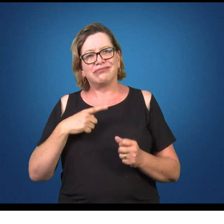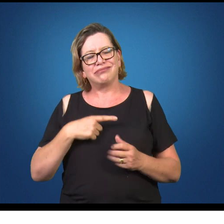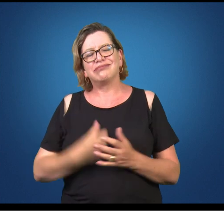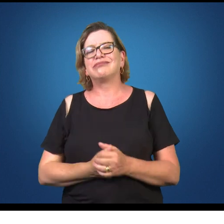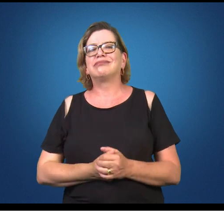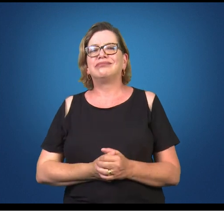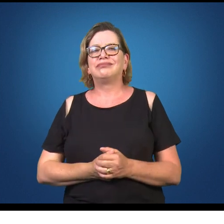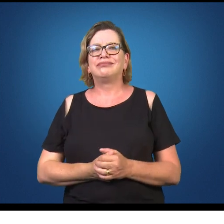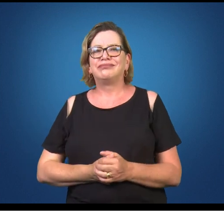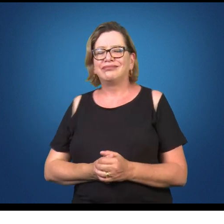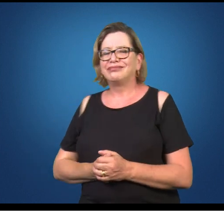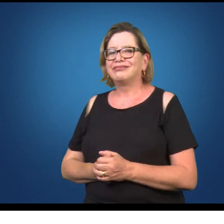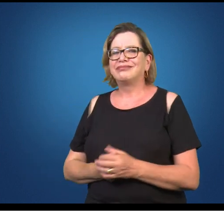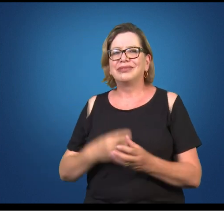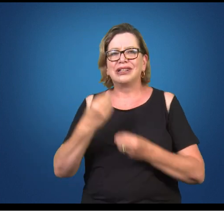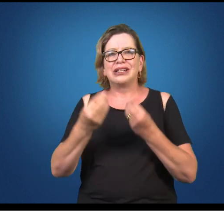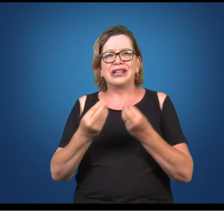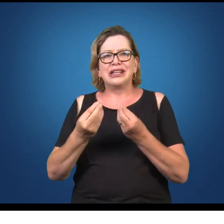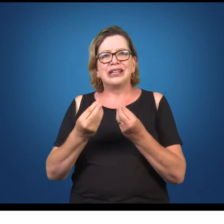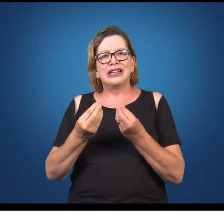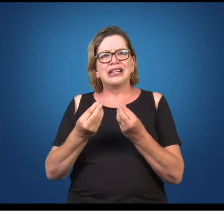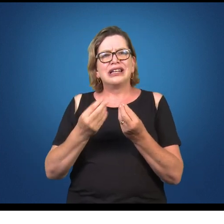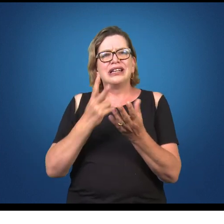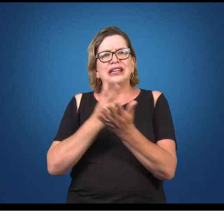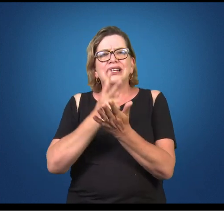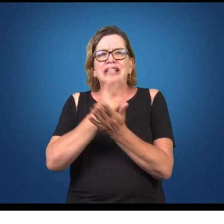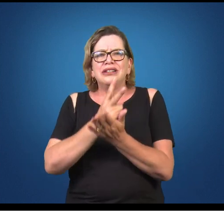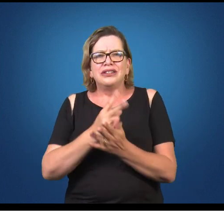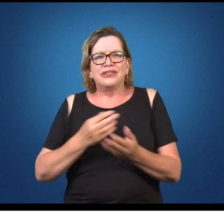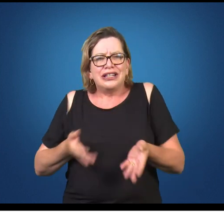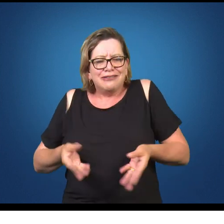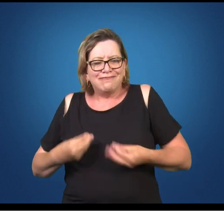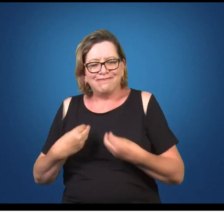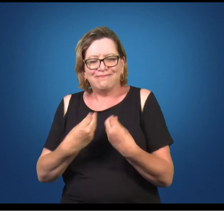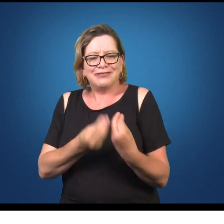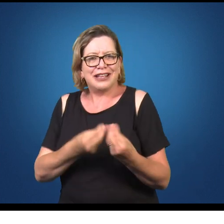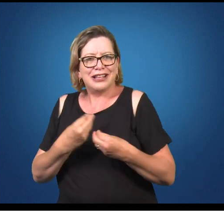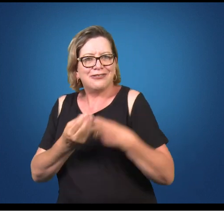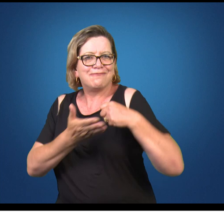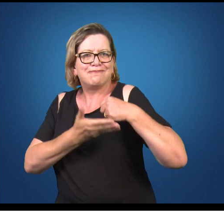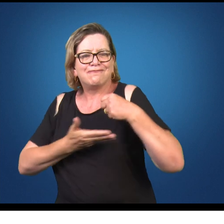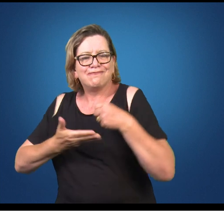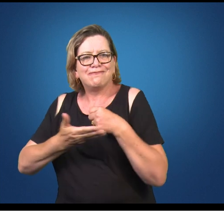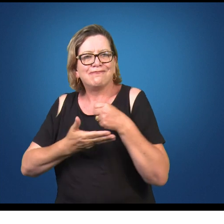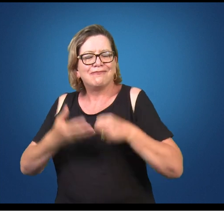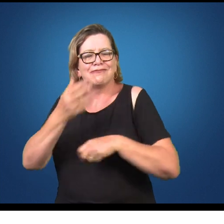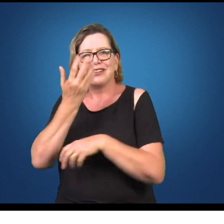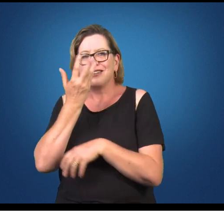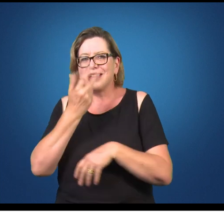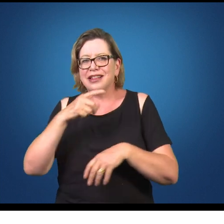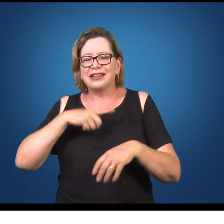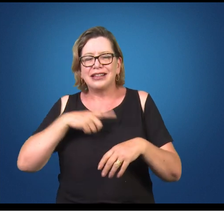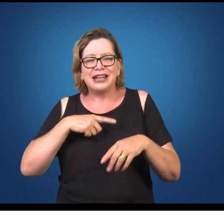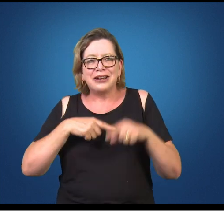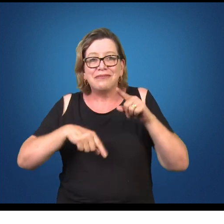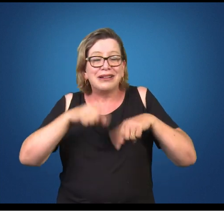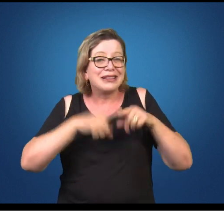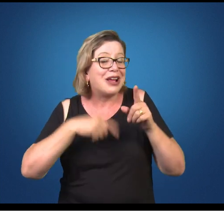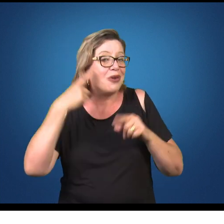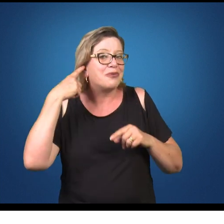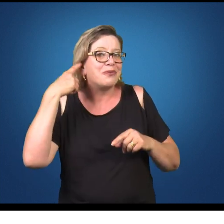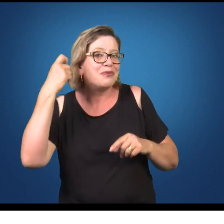se apresenta isso. Aí você vai fornecer subsídios para ela ter materiais sonoros